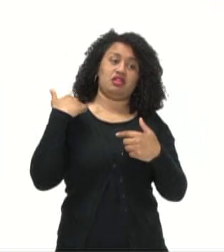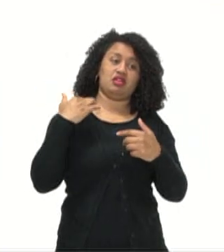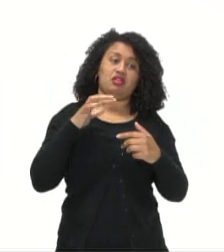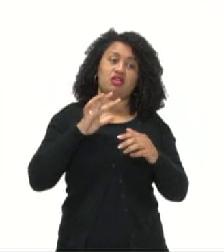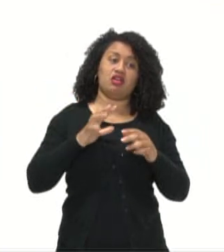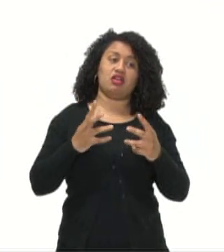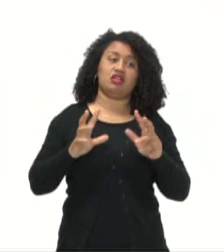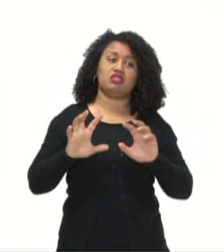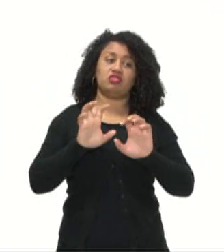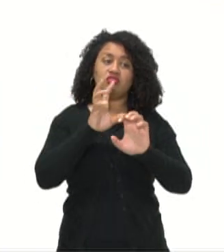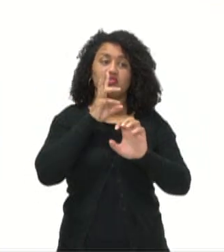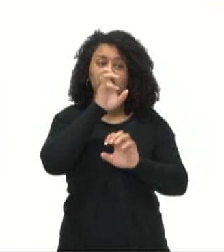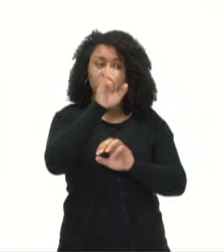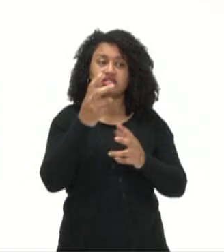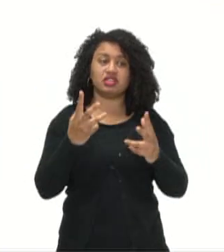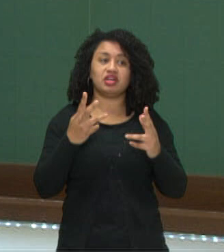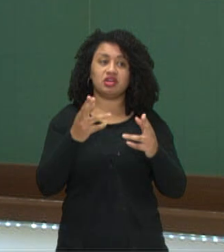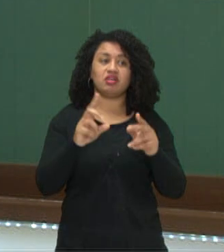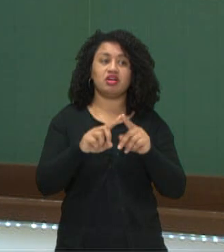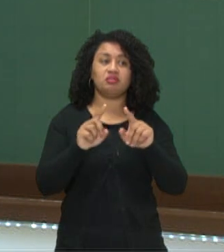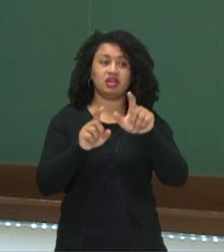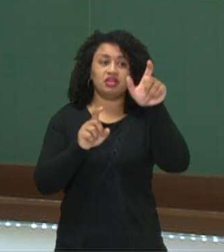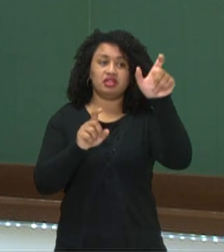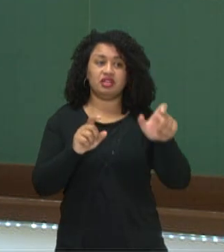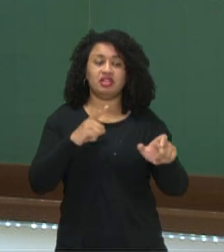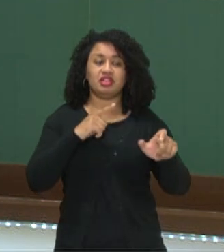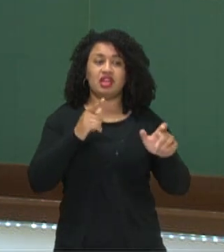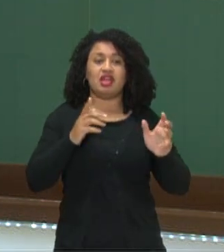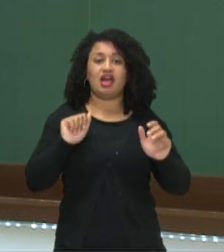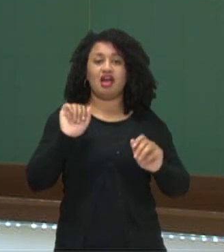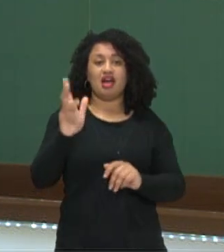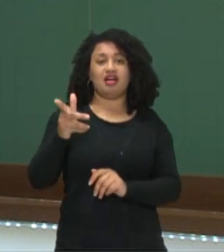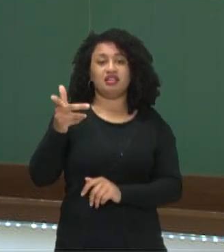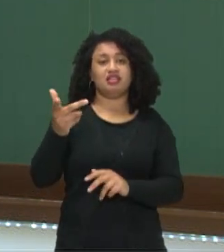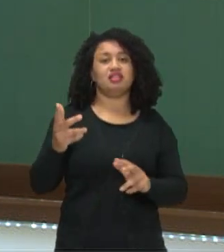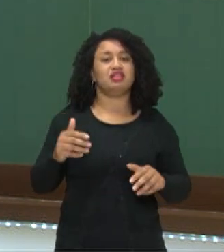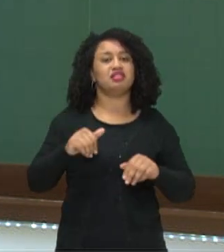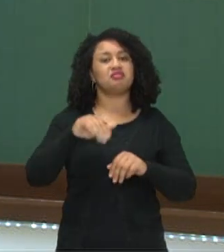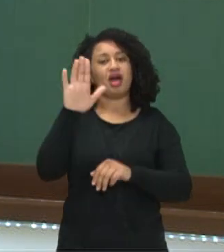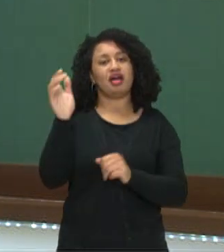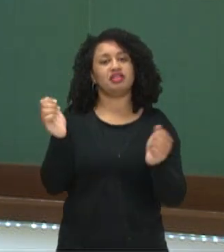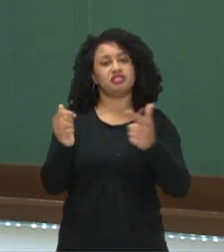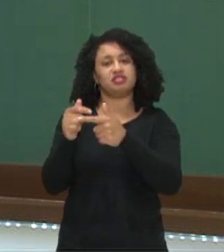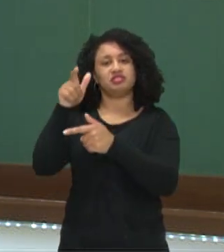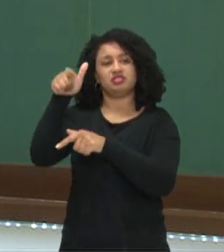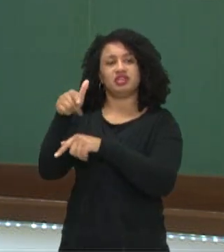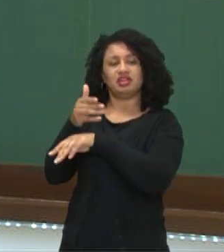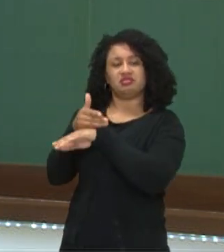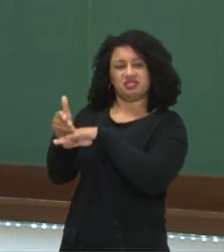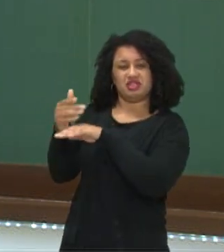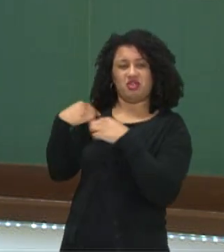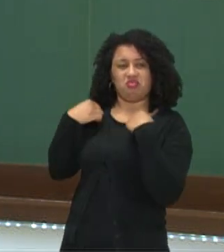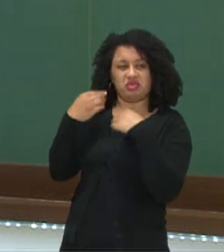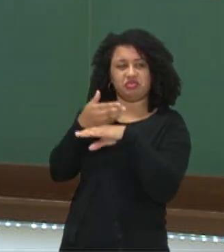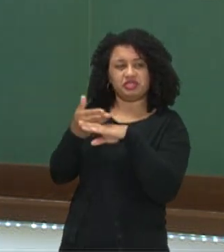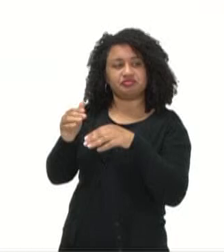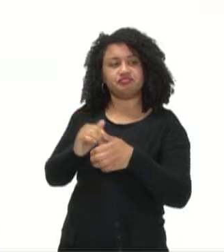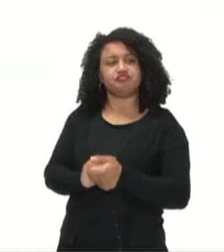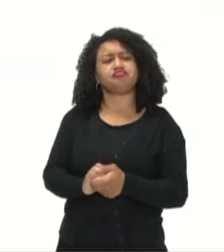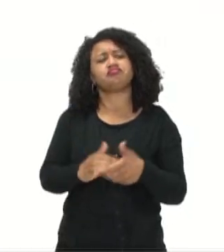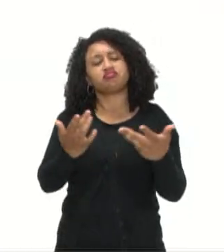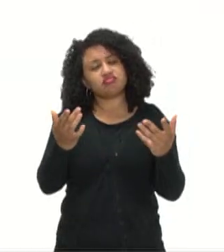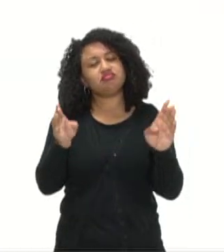são iguais, só que o da esquerda tem uma aceleração maior do que o da direita, E aí, a gente pode fazer